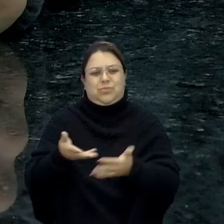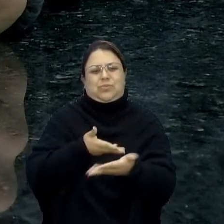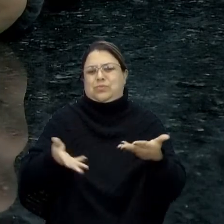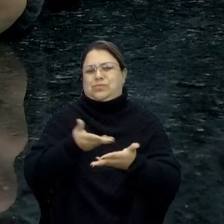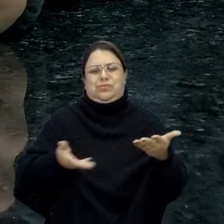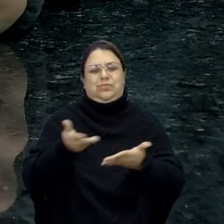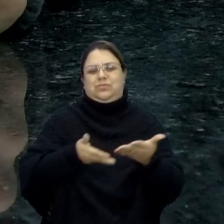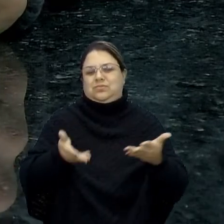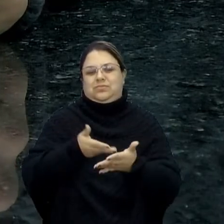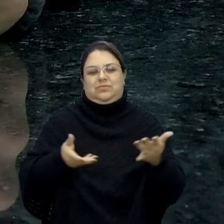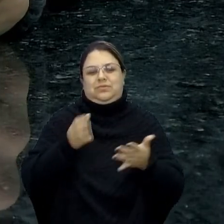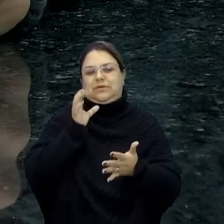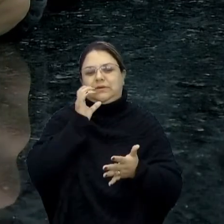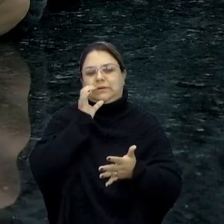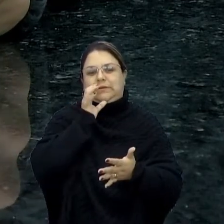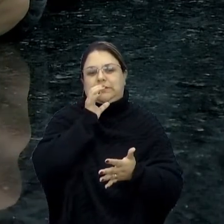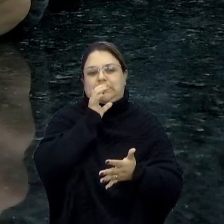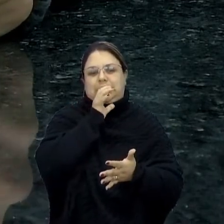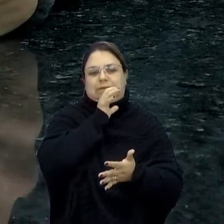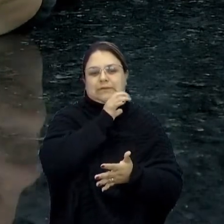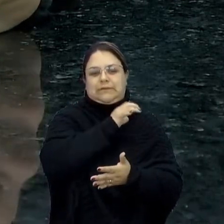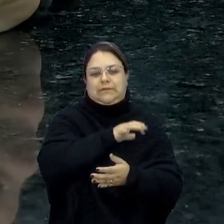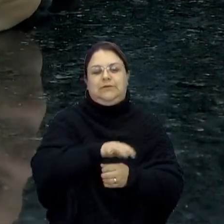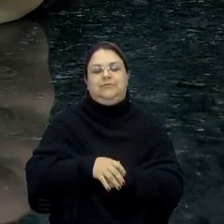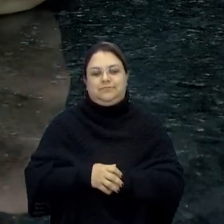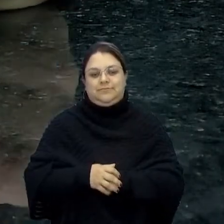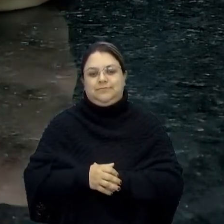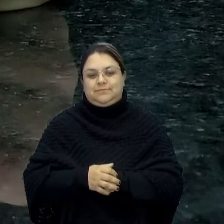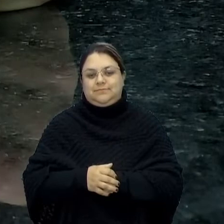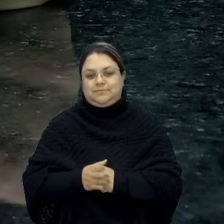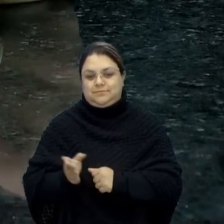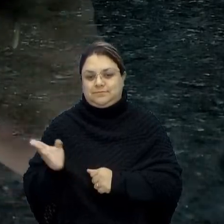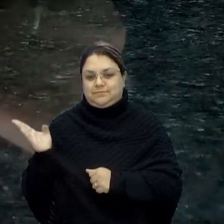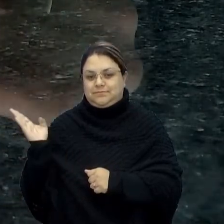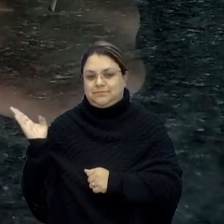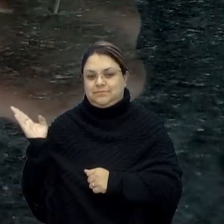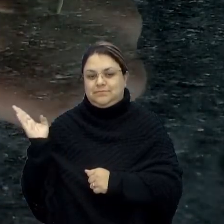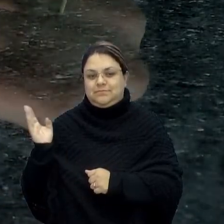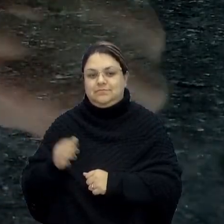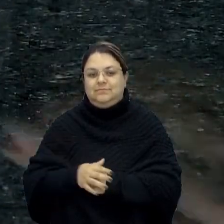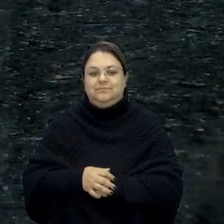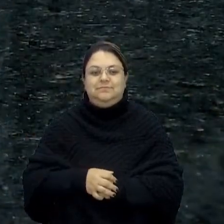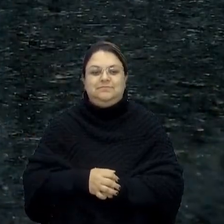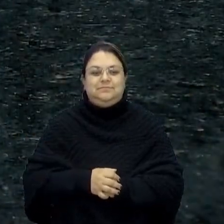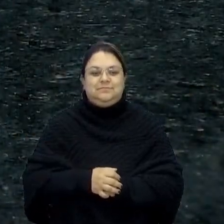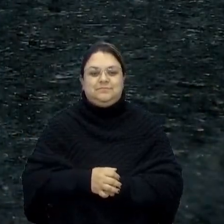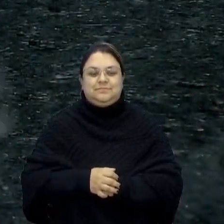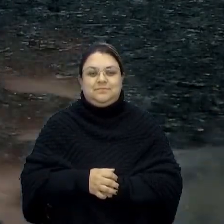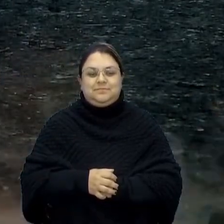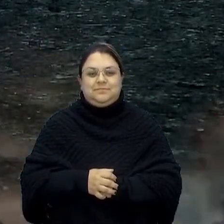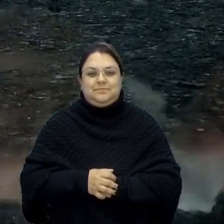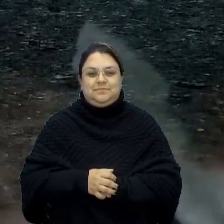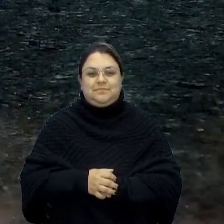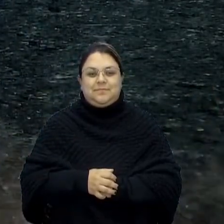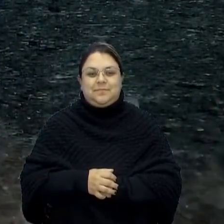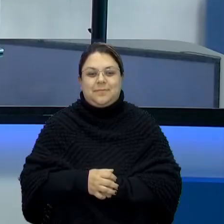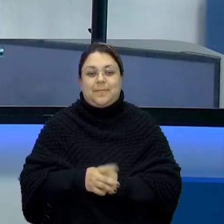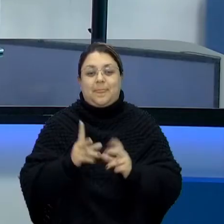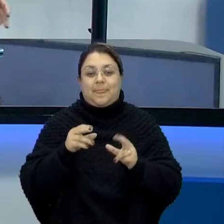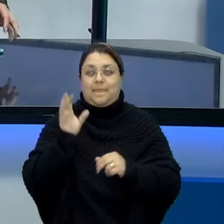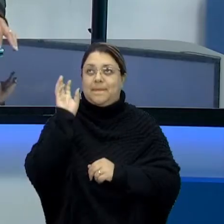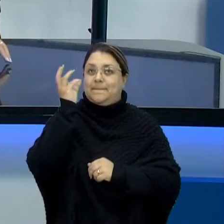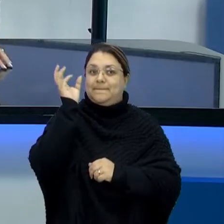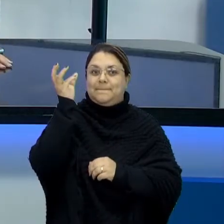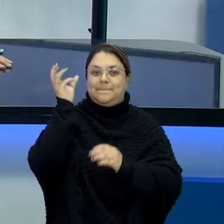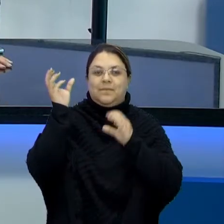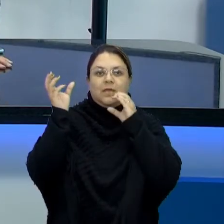calor e se o material for propenso, ele gera uma luminosidade. Tá vendo? Então, é o que acontece na lâmpada incandescente, nessa